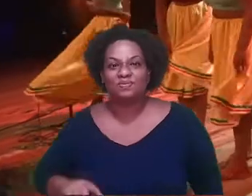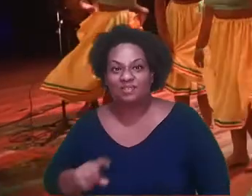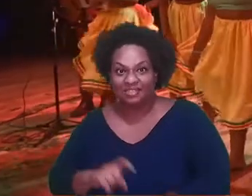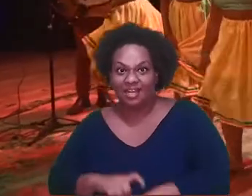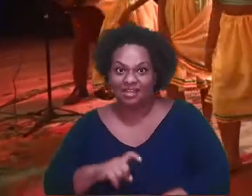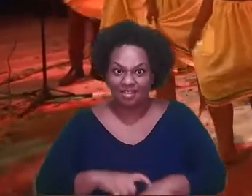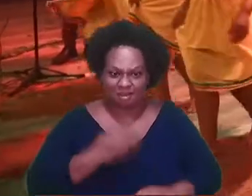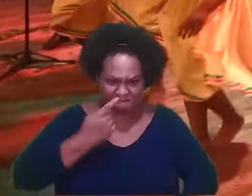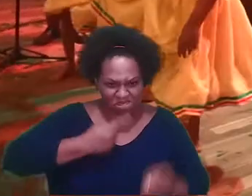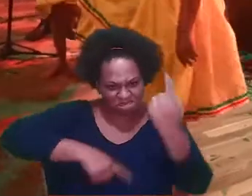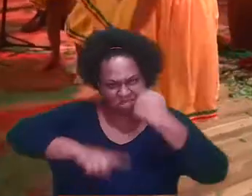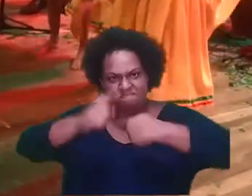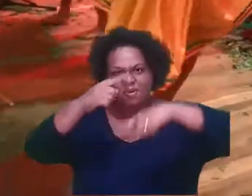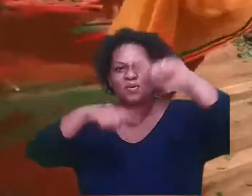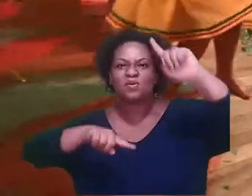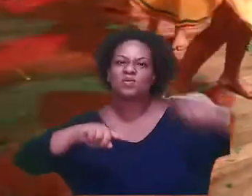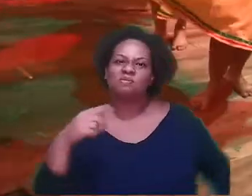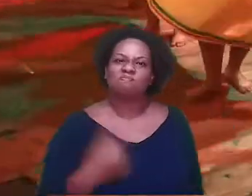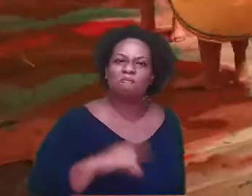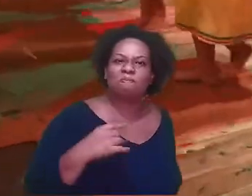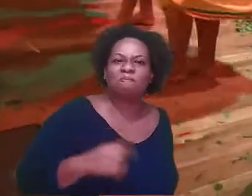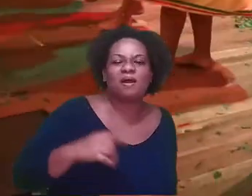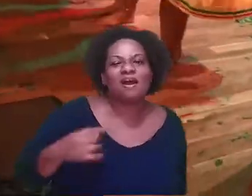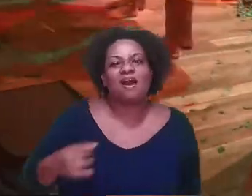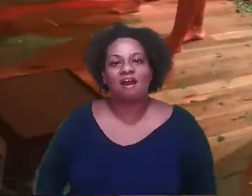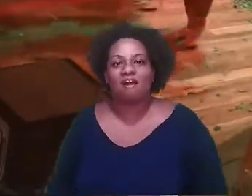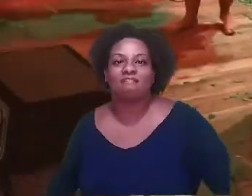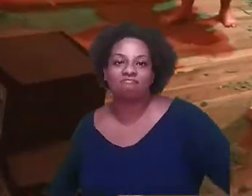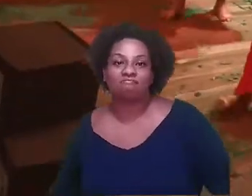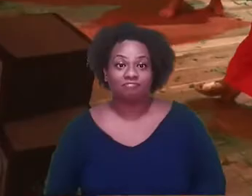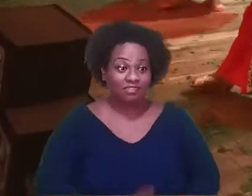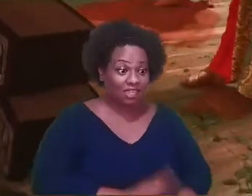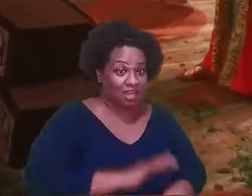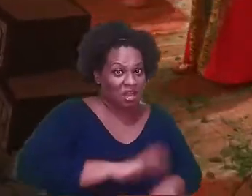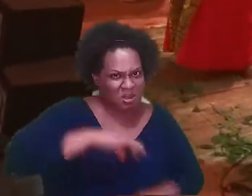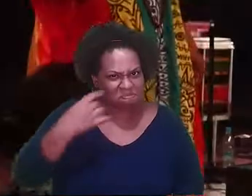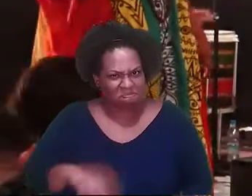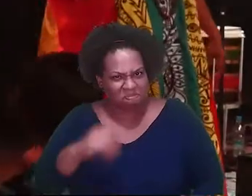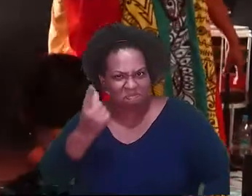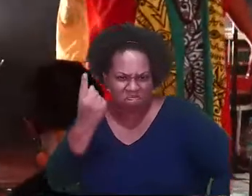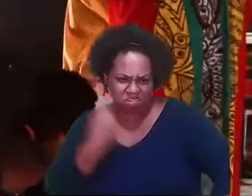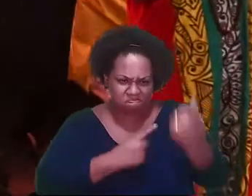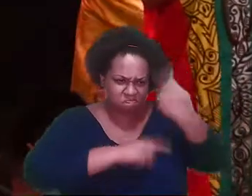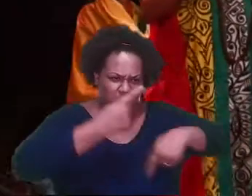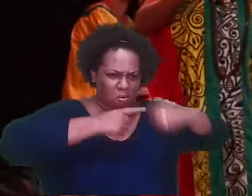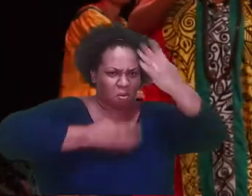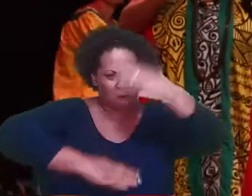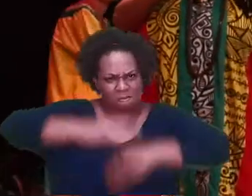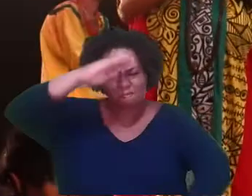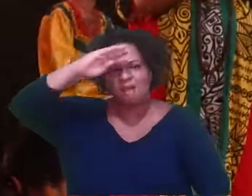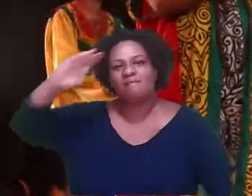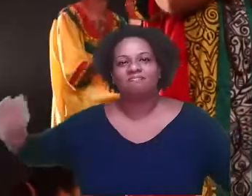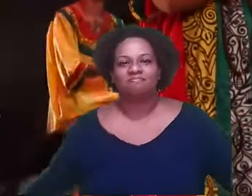comer. Tá na hora do pau comer. Tá na hora do pau comer. Tá na hora do pau comer. Tá na hora do